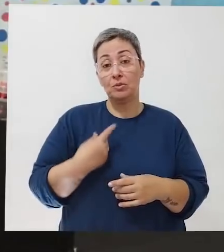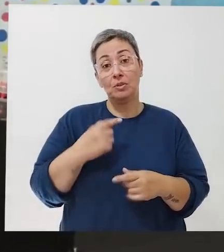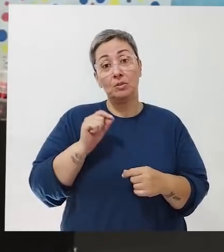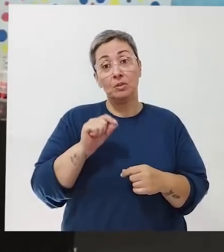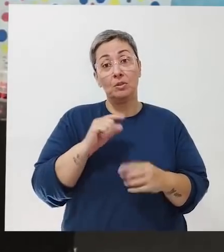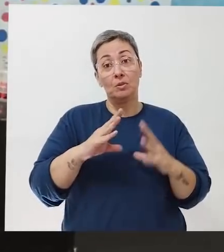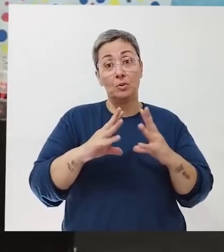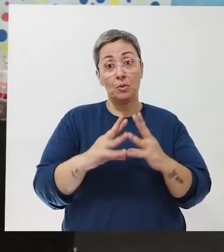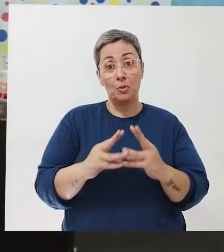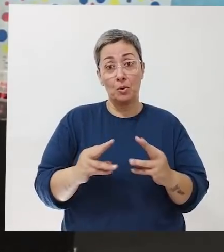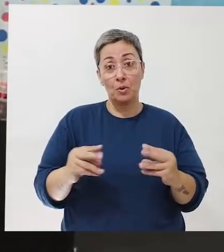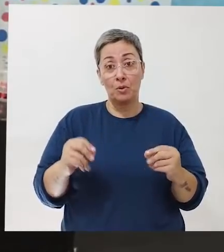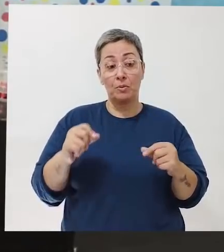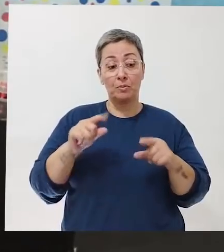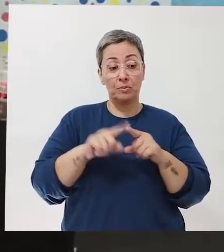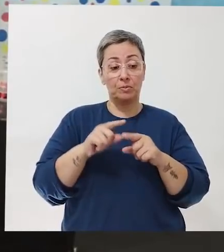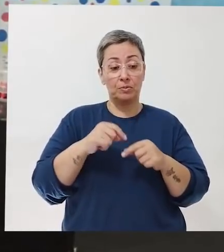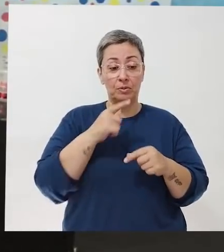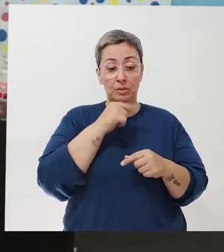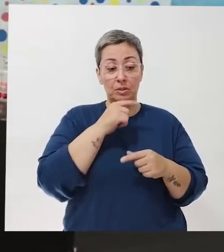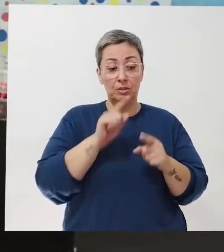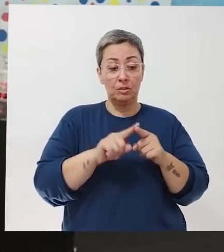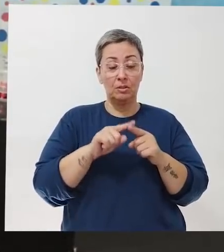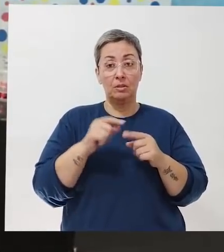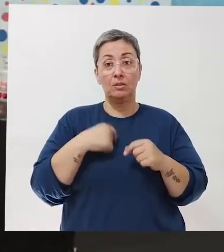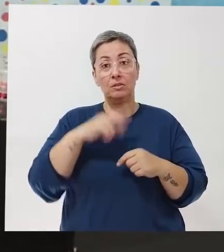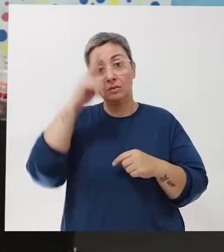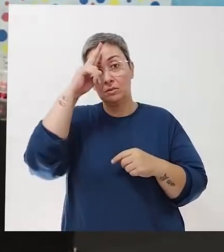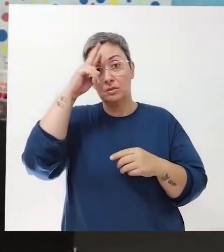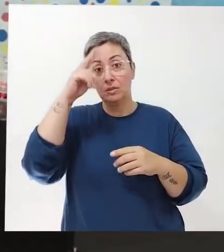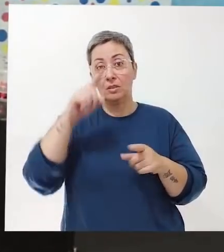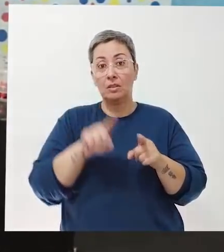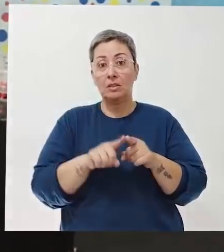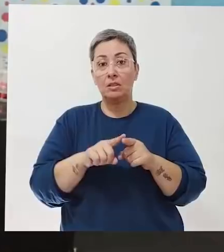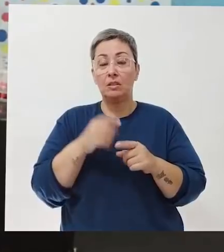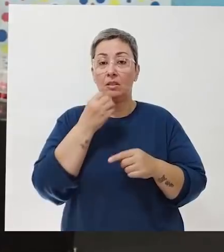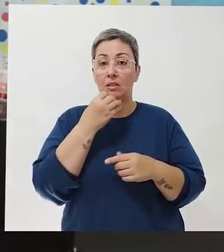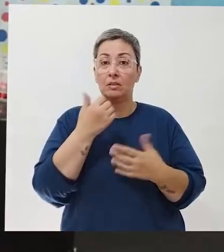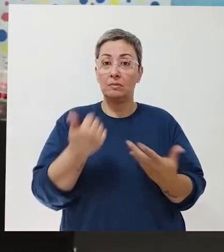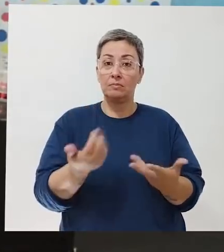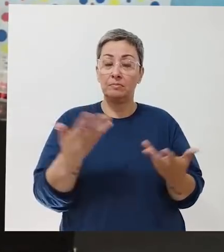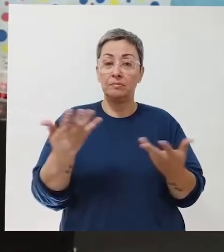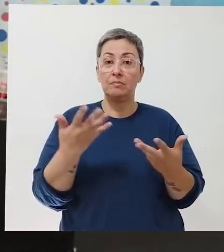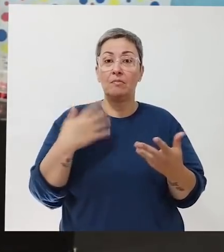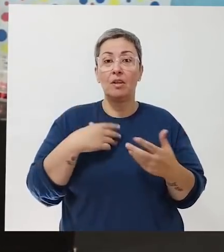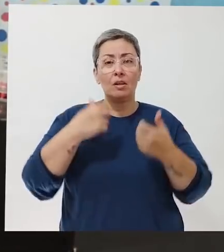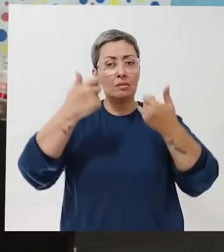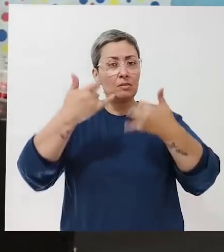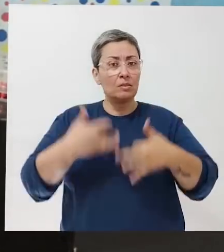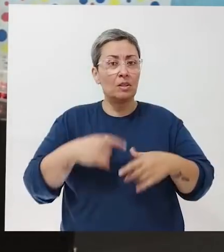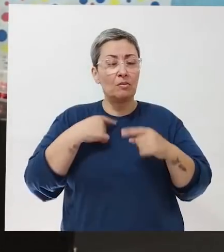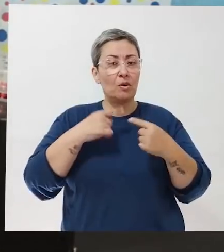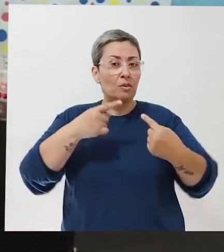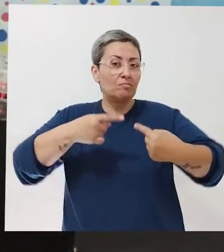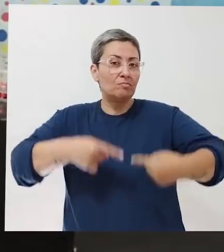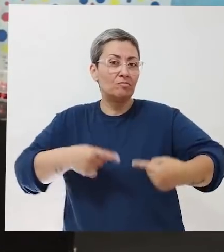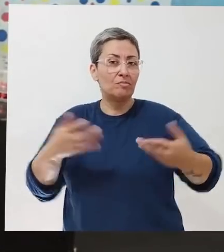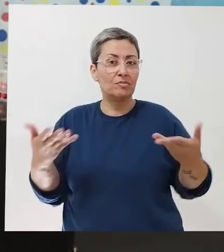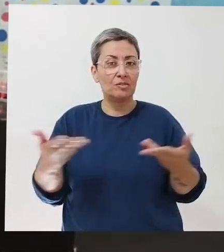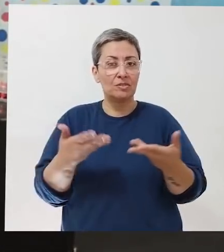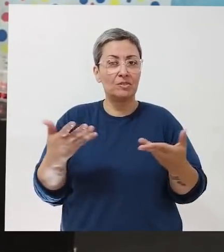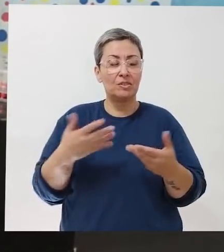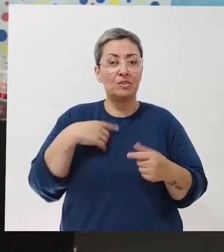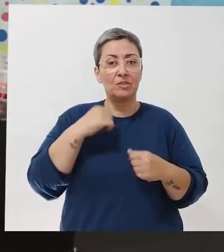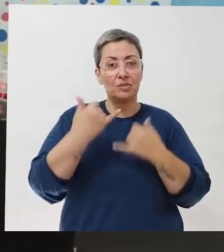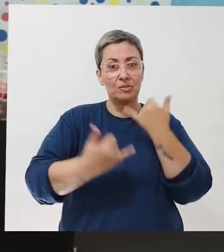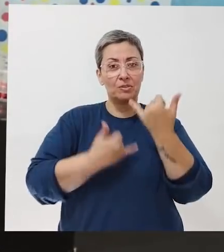para absorver o líquido e levar de um recipiente para o outro. Falando nisso, vou desafiar vocês